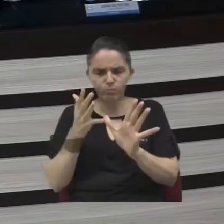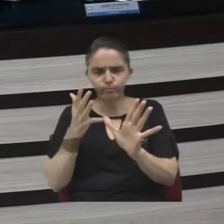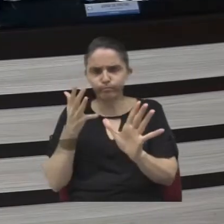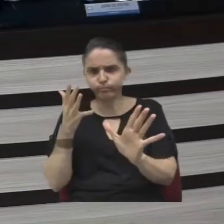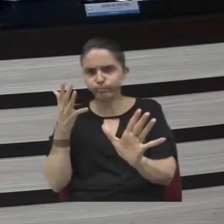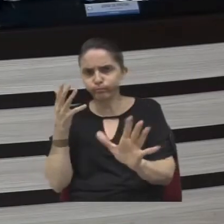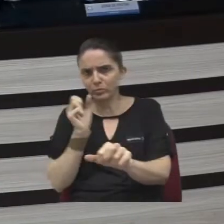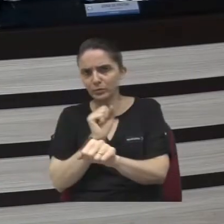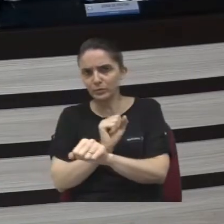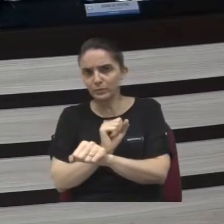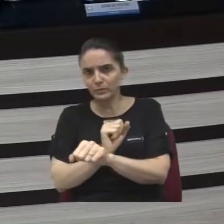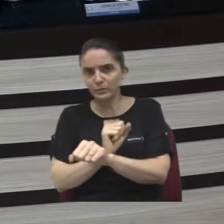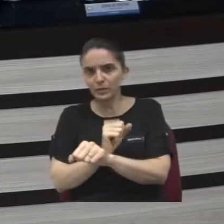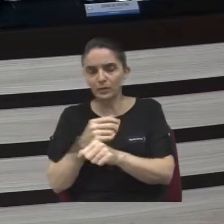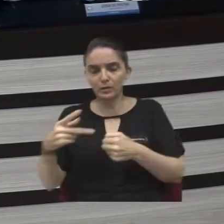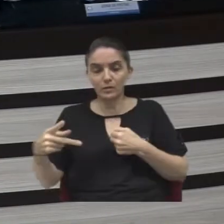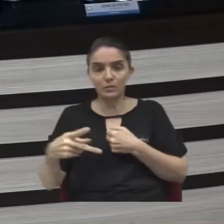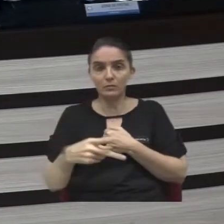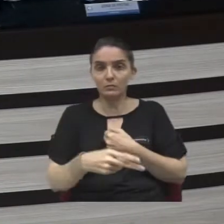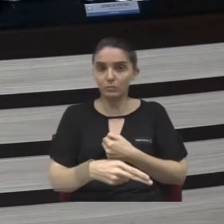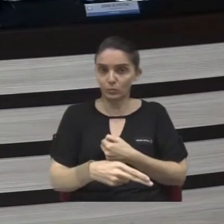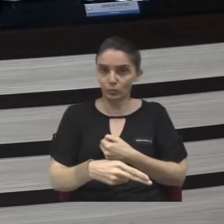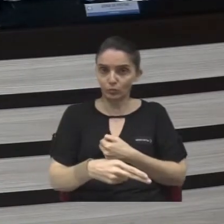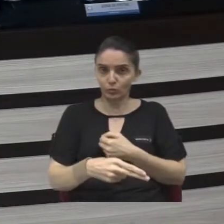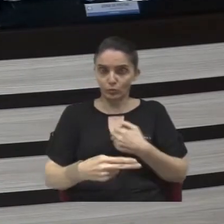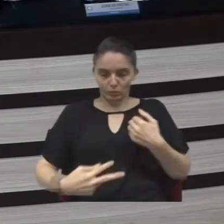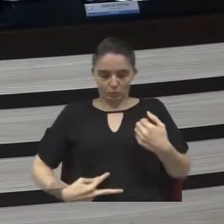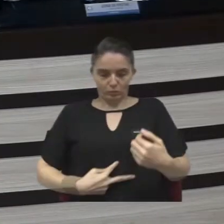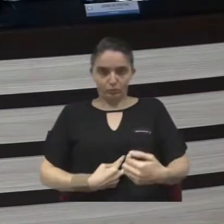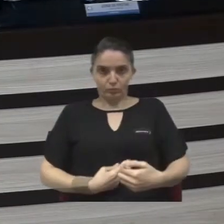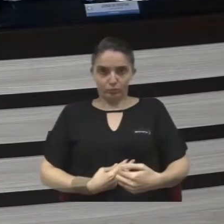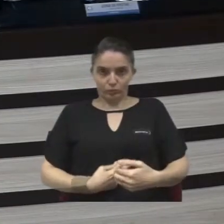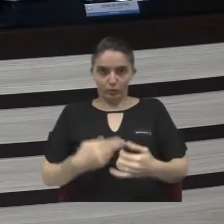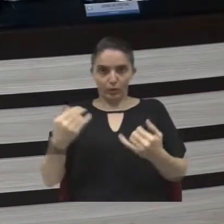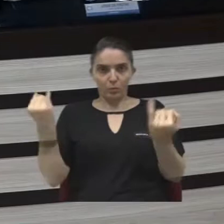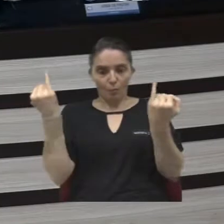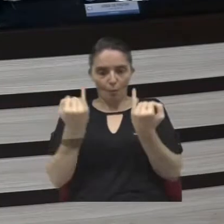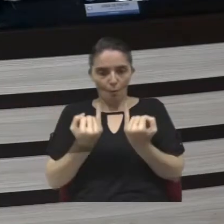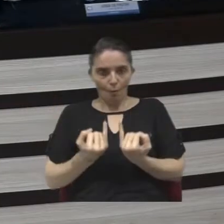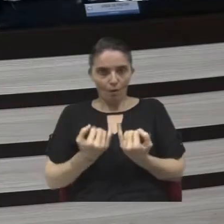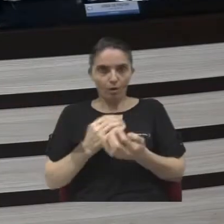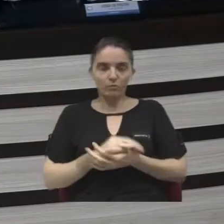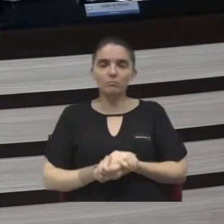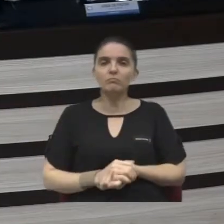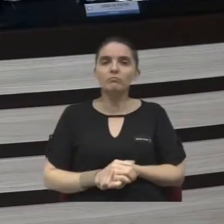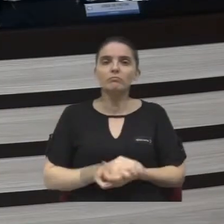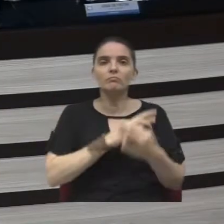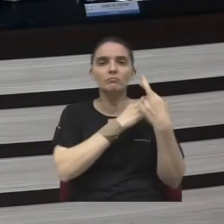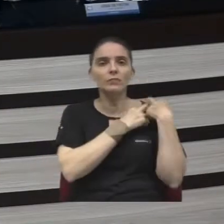de cirurgias bariátricas no município de Limeira. Autoria, vereadora Lubogo.